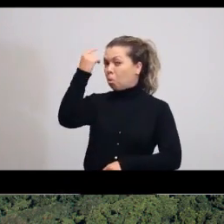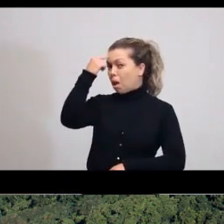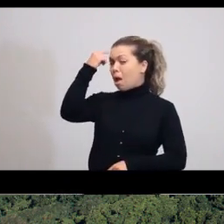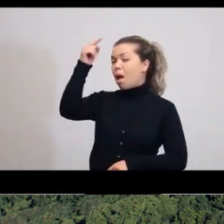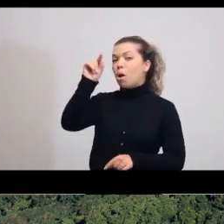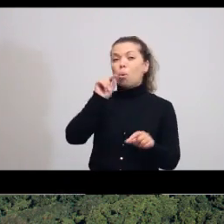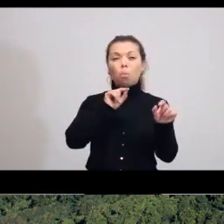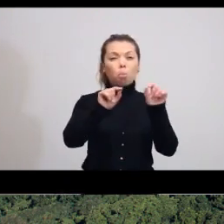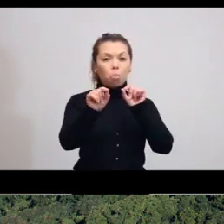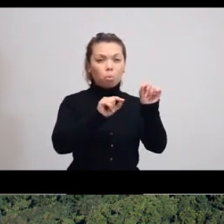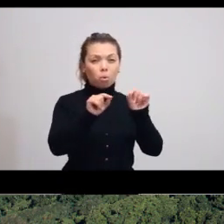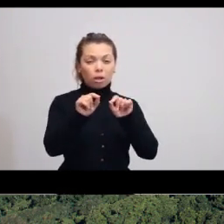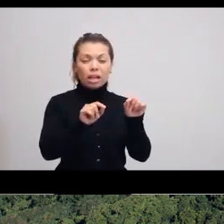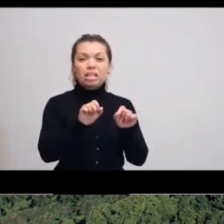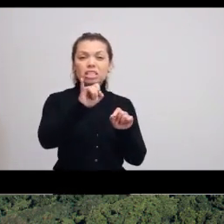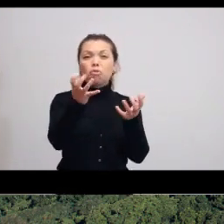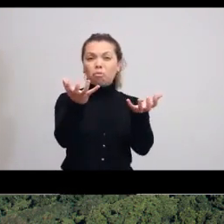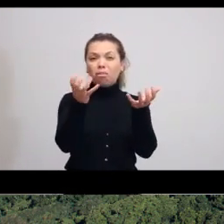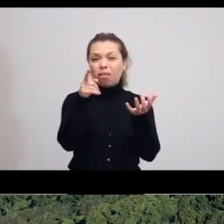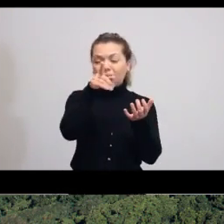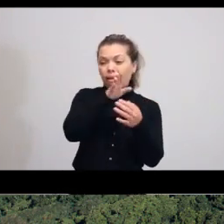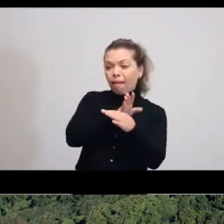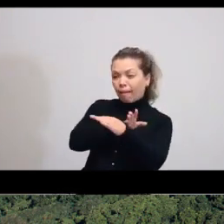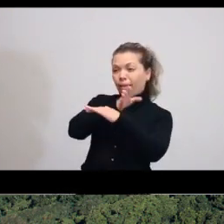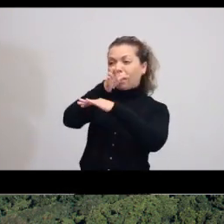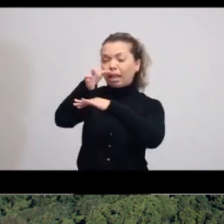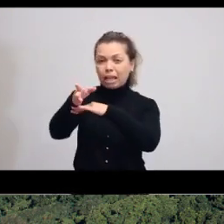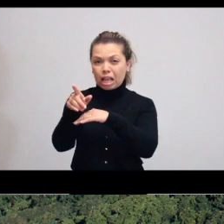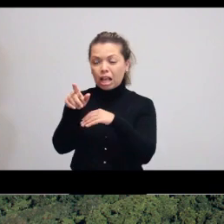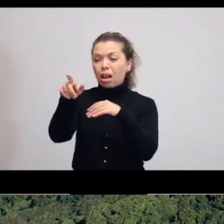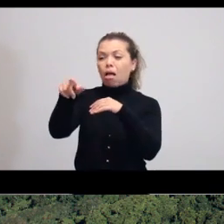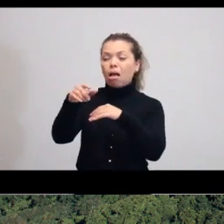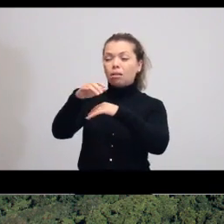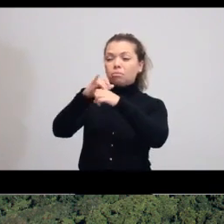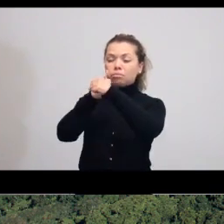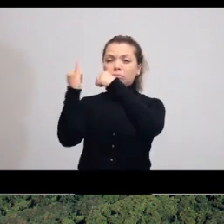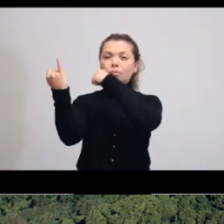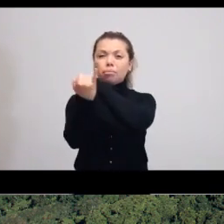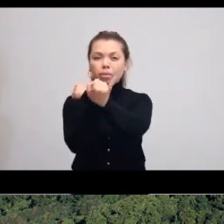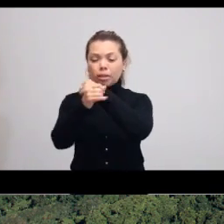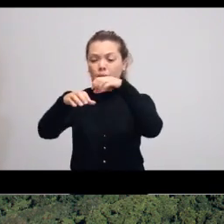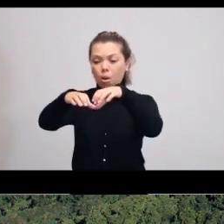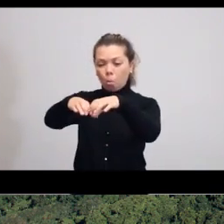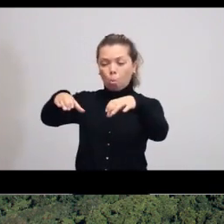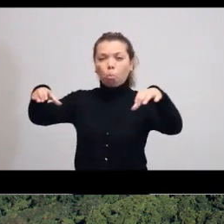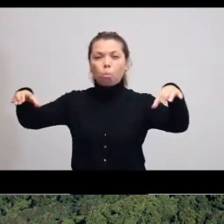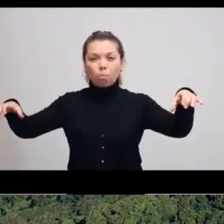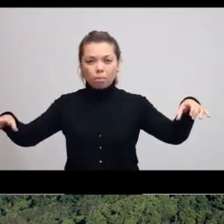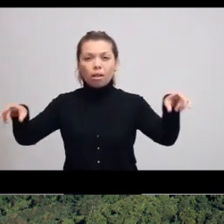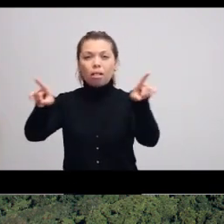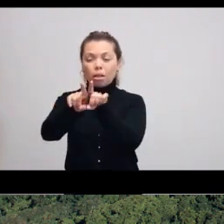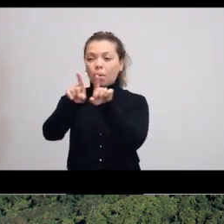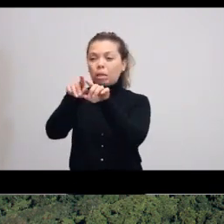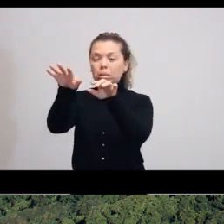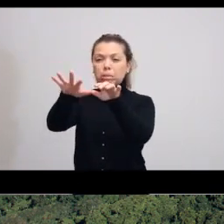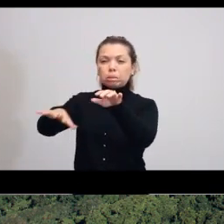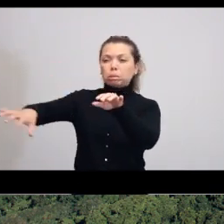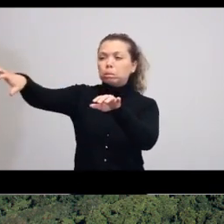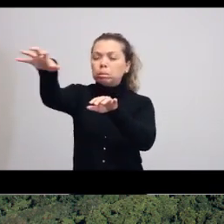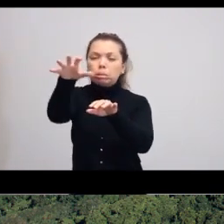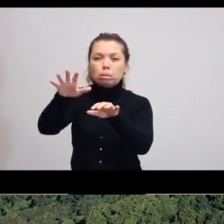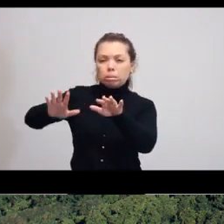é uma ilha localizada no interior do mosaico Lagamar, enorme complexo estuarino formado por 52